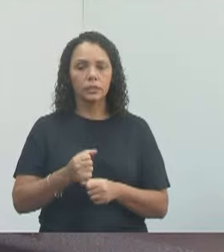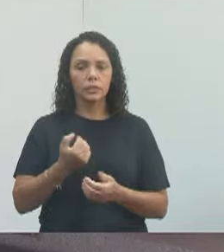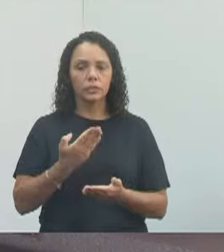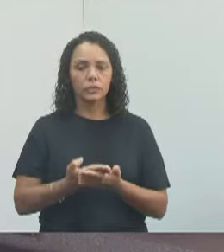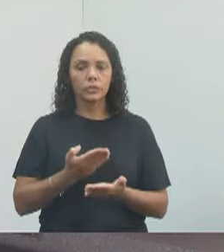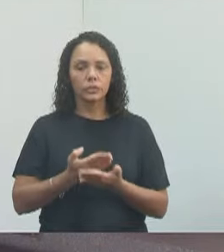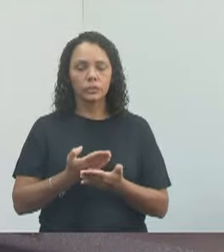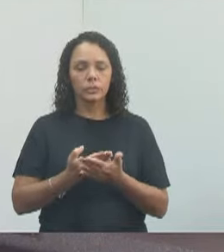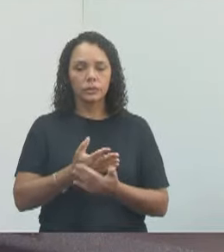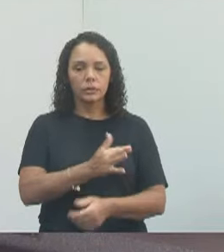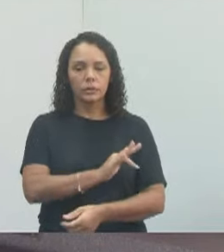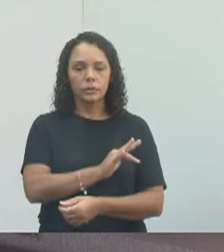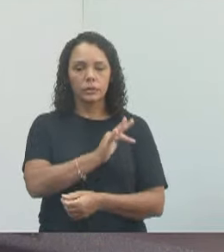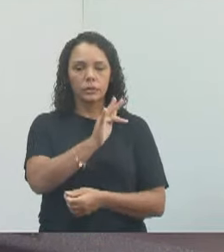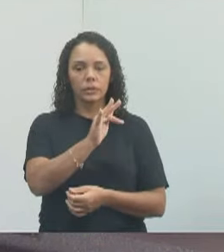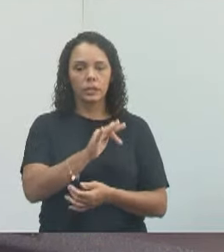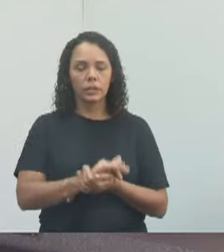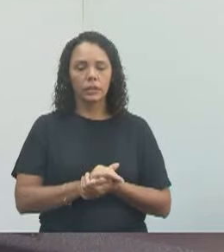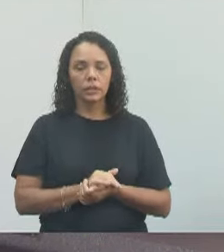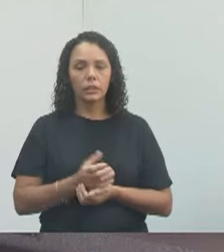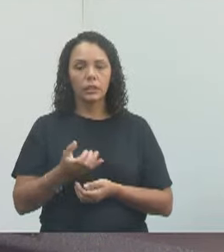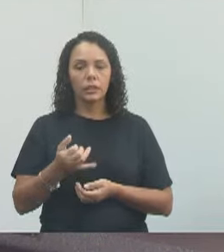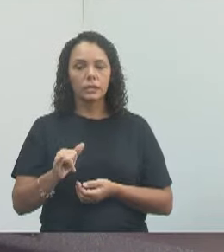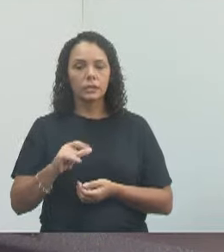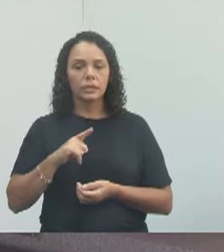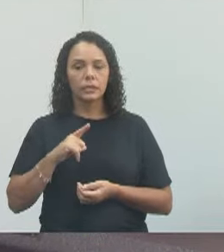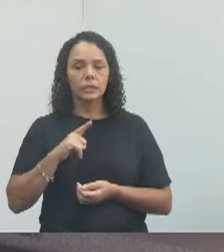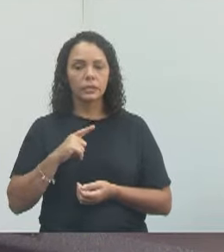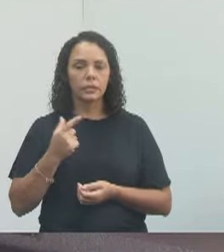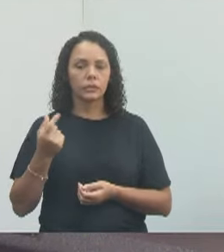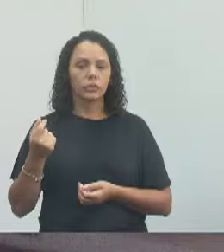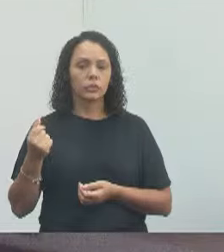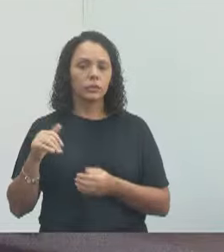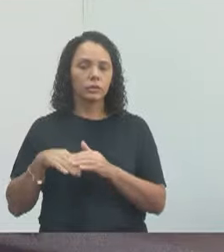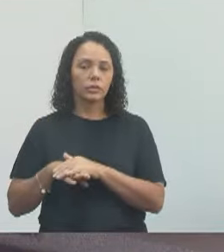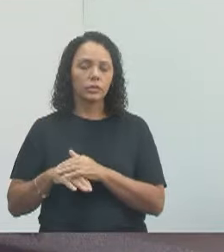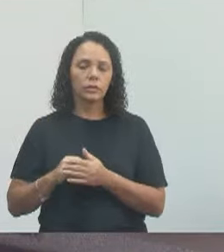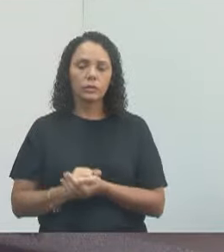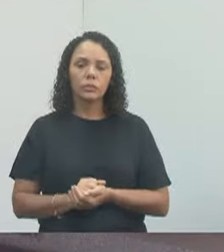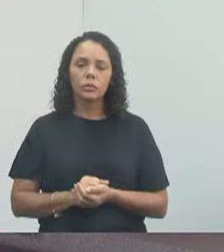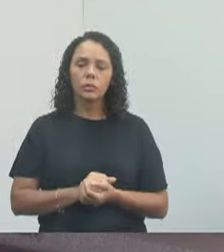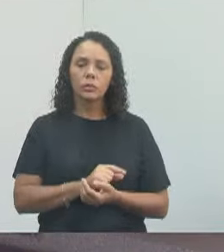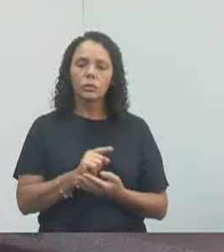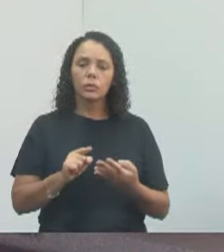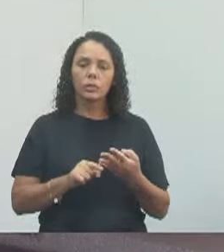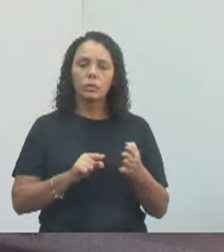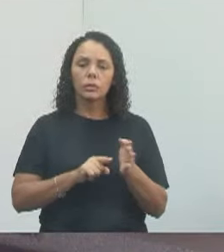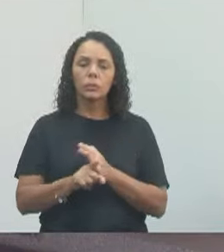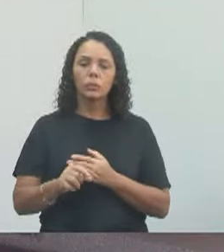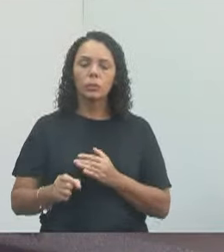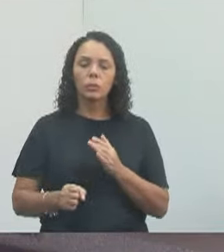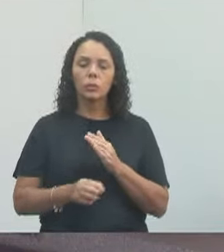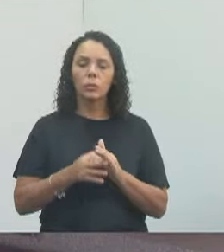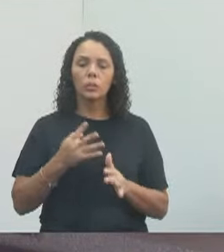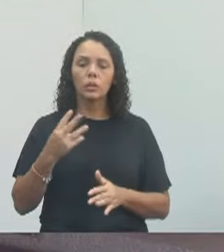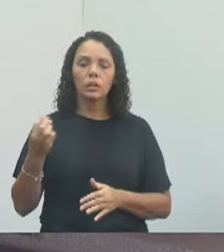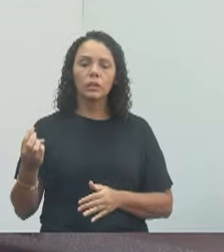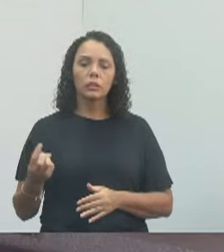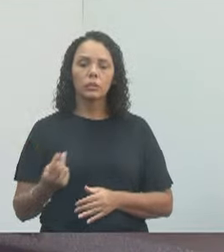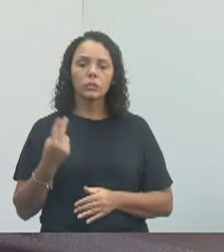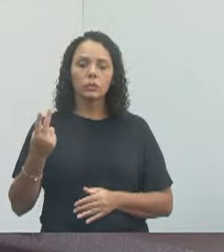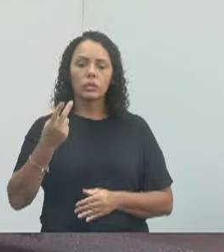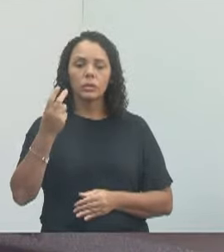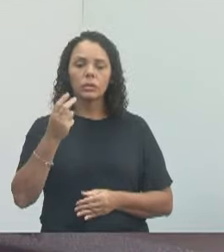disponibilidade de fluxo de caixa do Tesouro Municipal quatro quantos aos valores efetivamente repassado a referida a